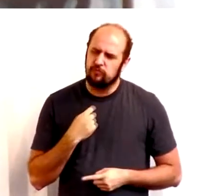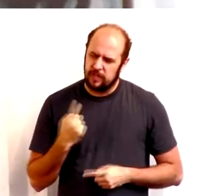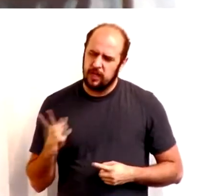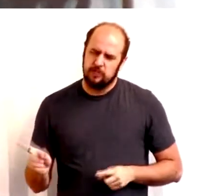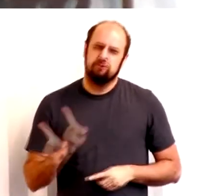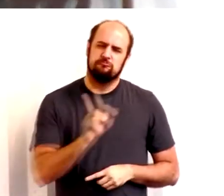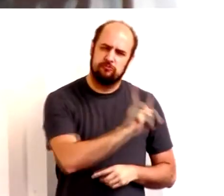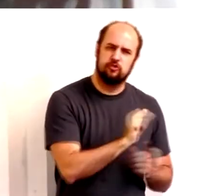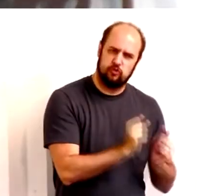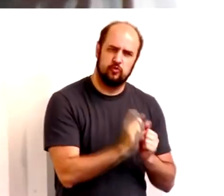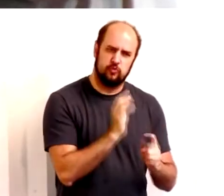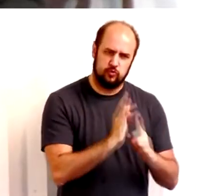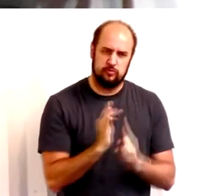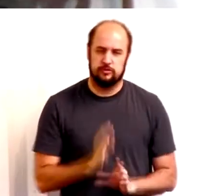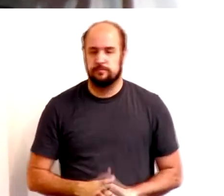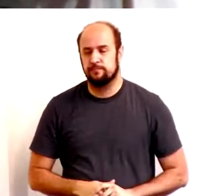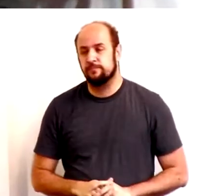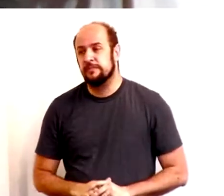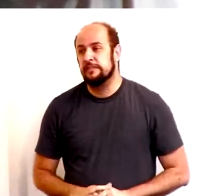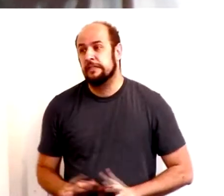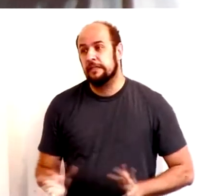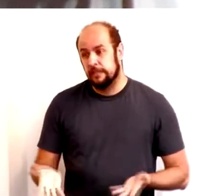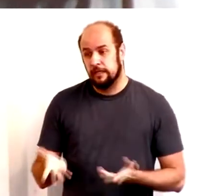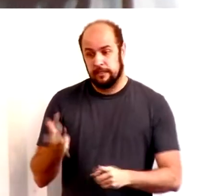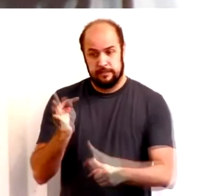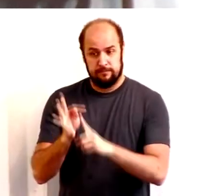até a igreja. E Timóteo,